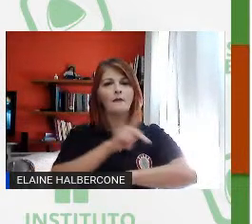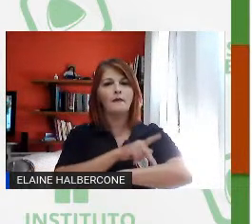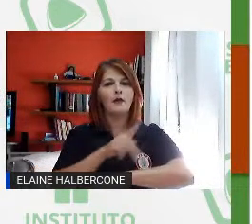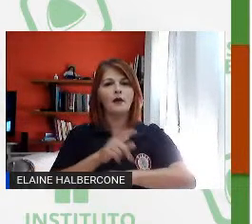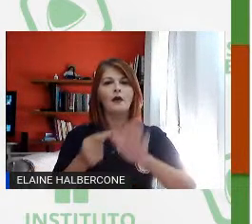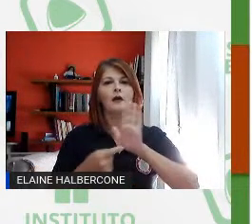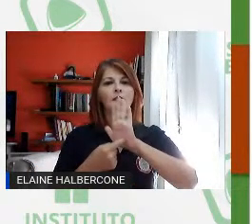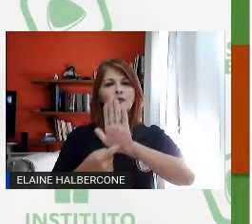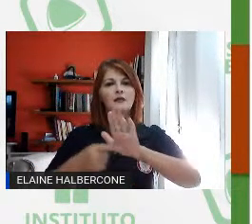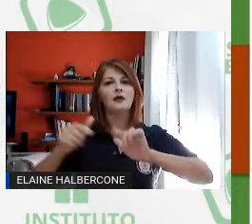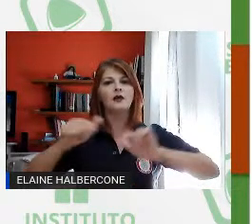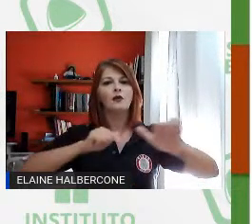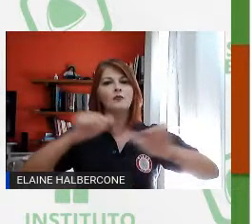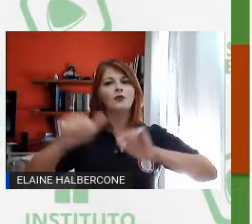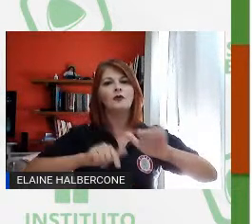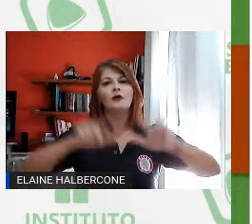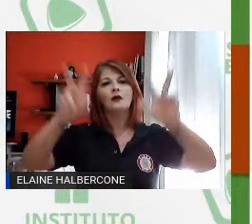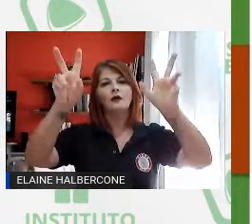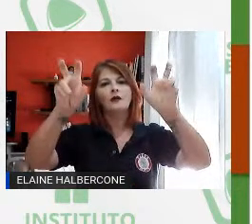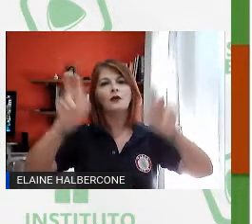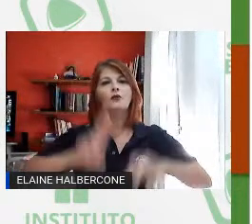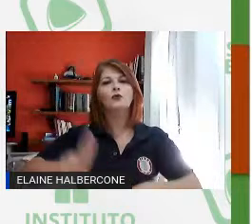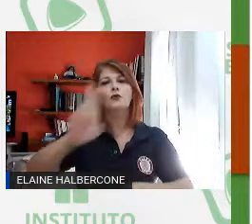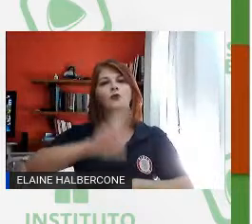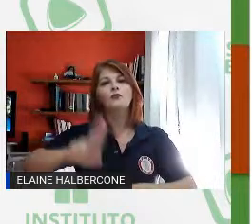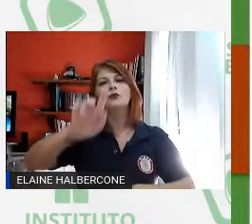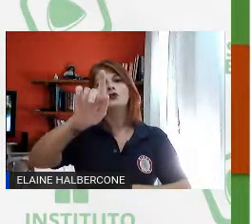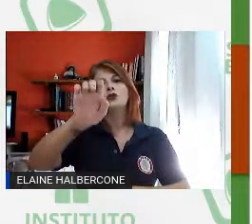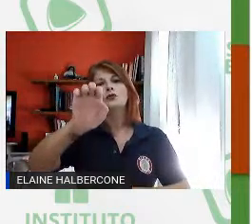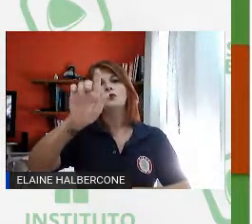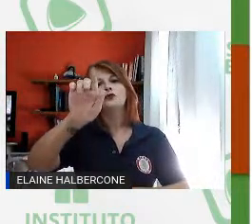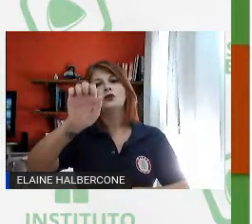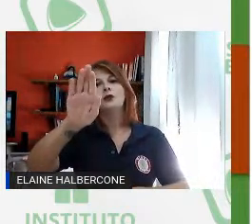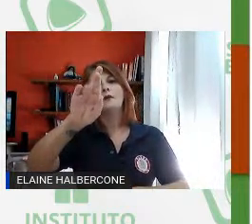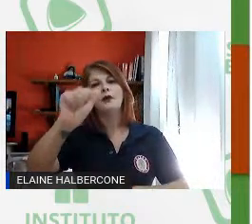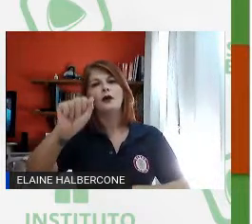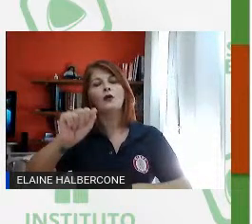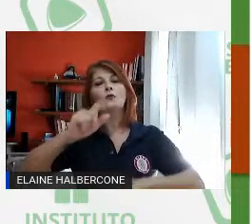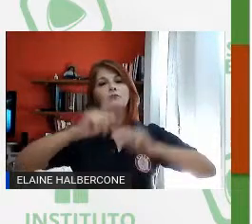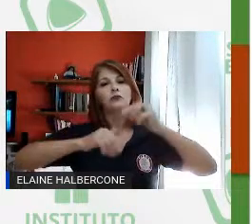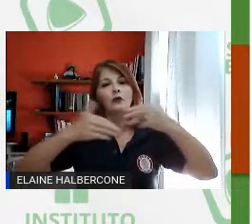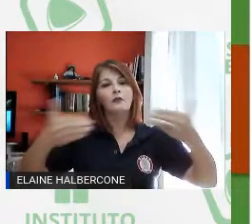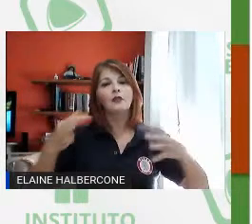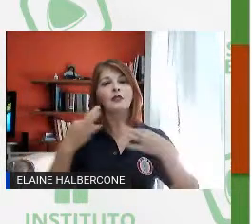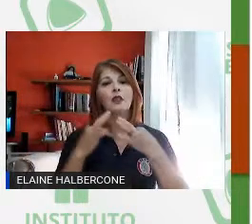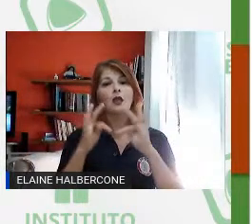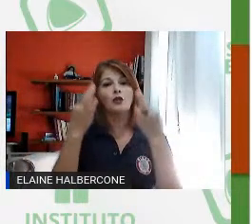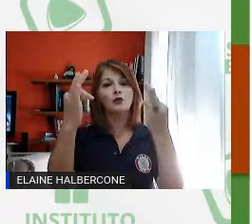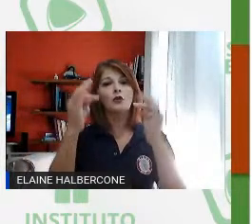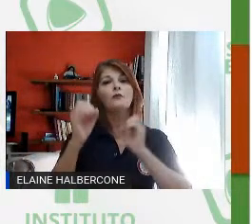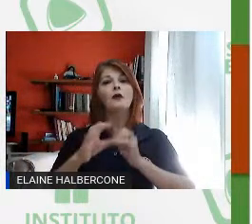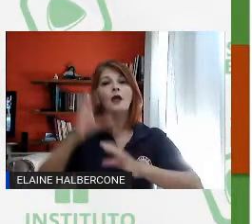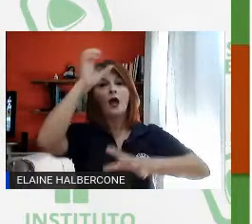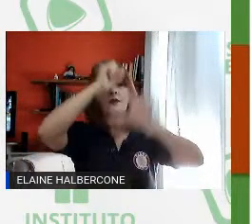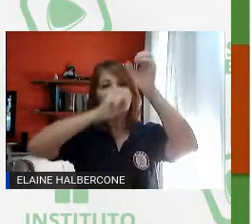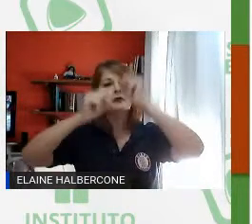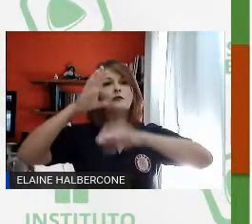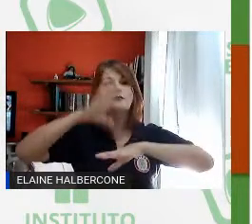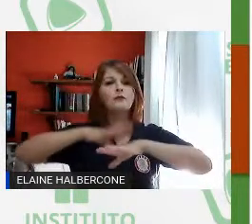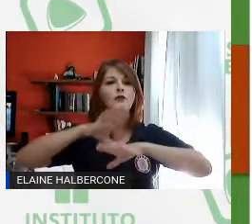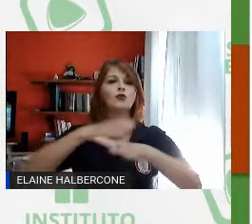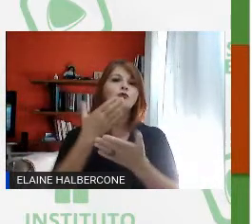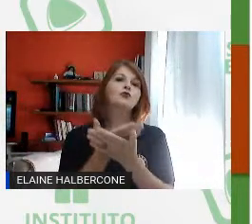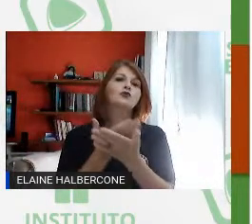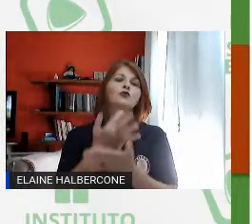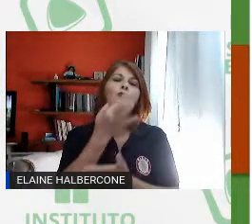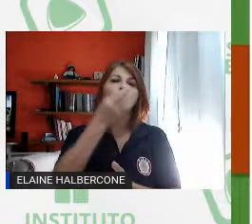meu trabalho sobre a utilização do GeoGebra como ferramenta tecnológica para aprendizagem matemática no estudo de